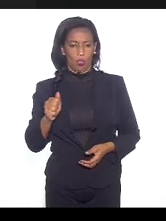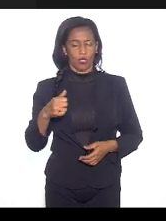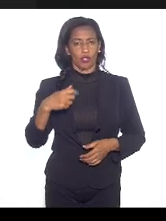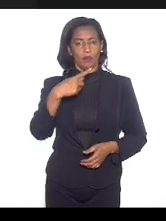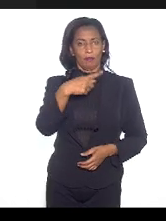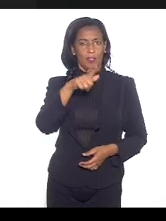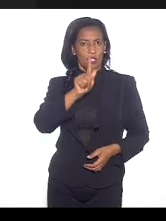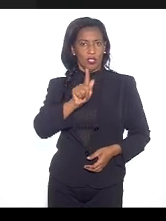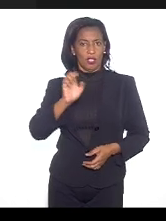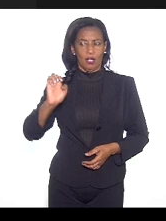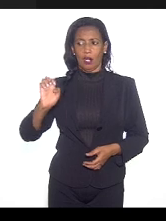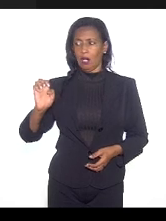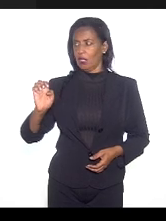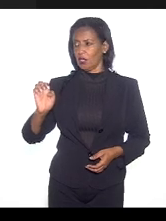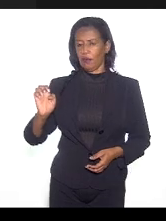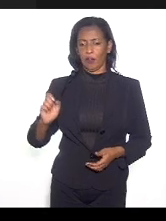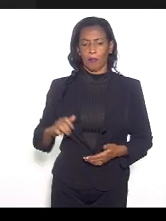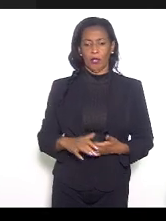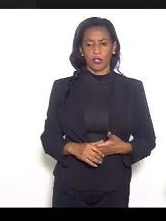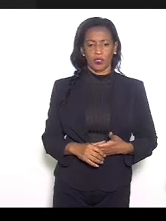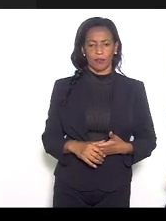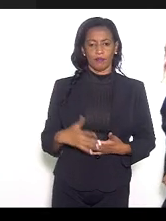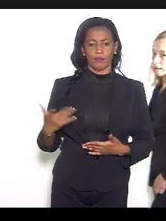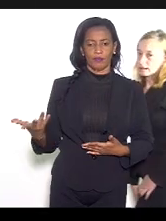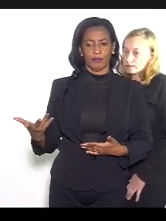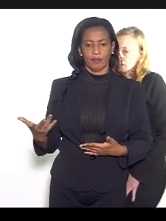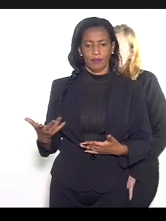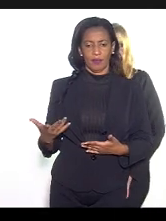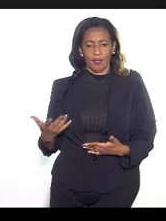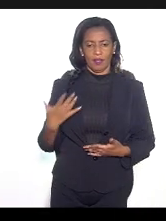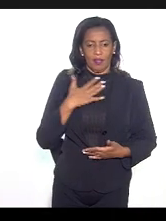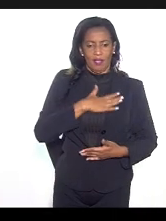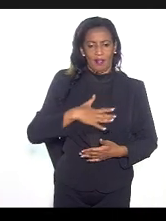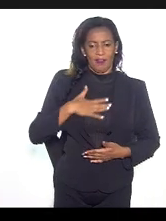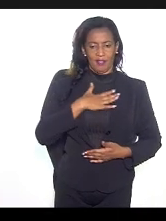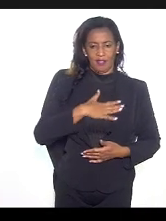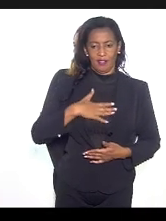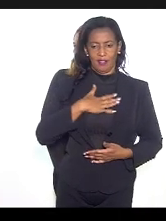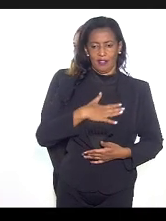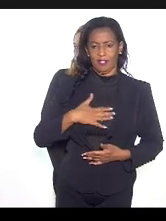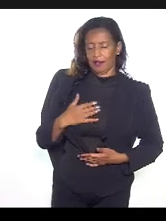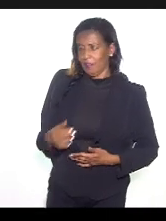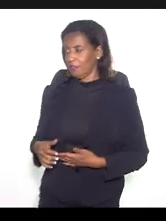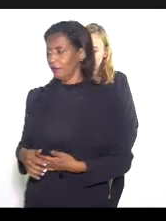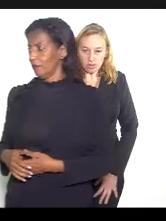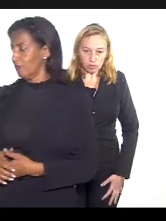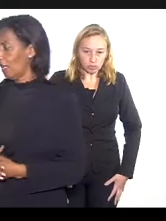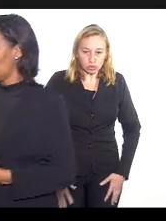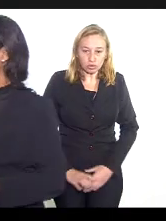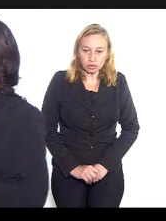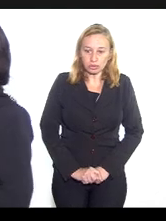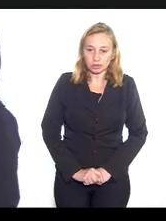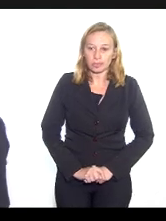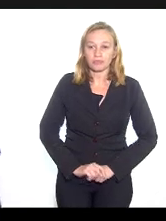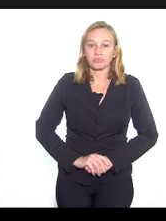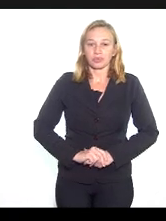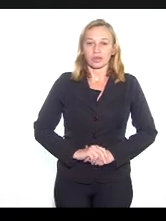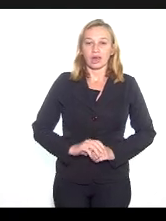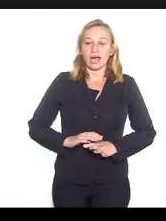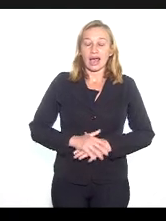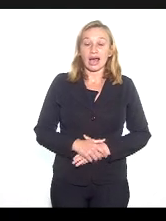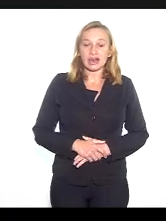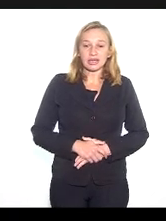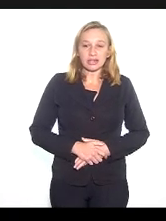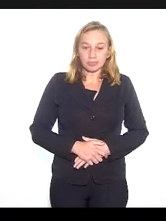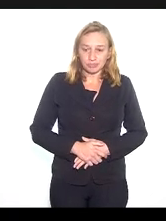Procuradoria nem sempre está numa posição agradável, mas a